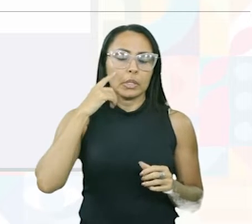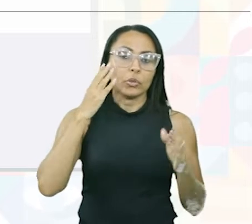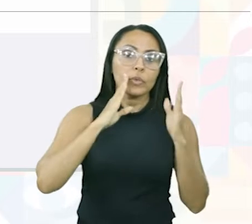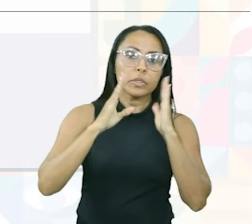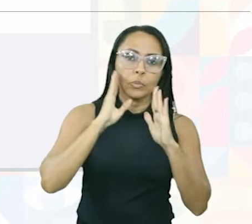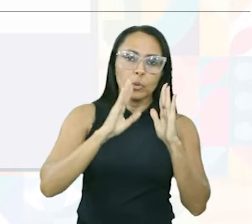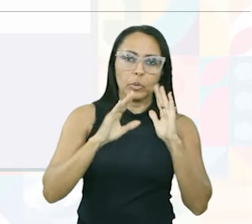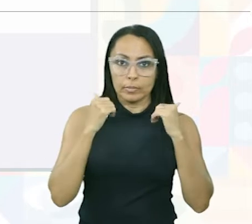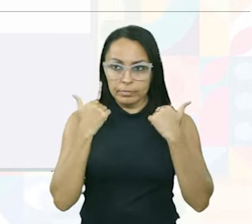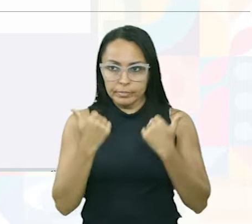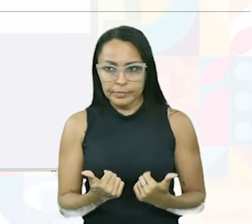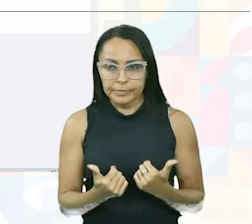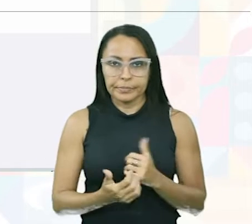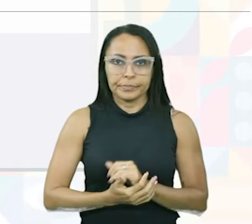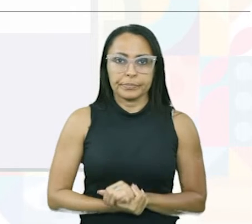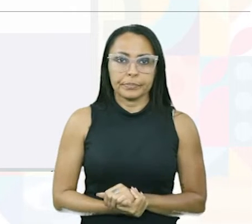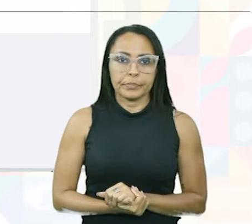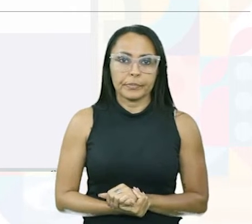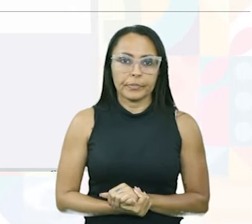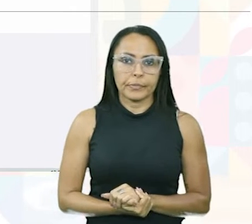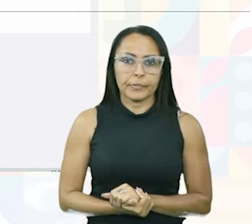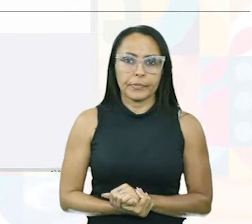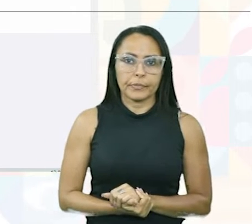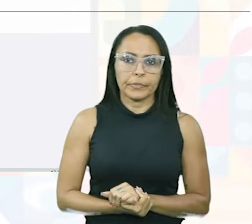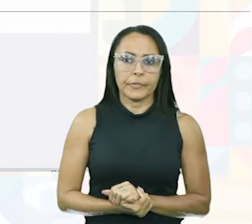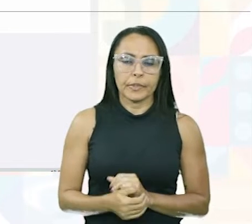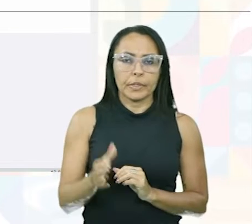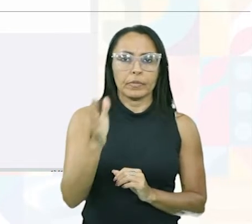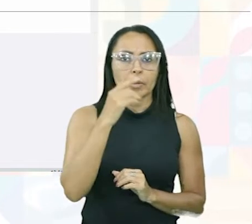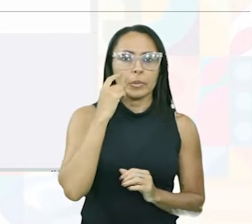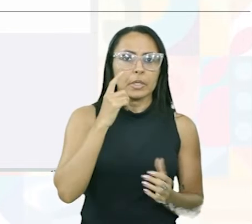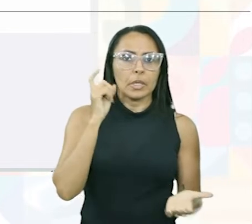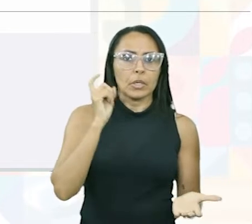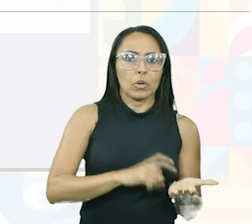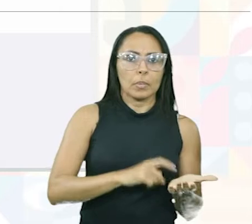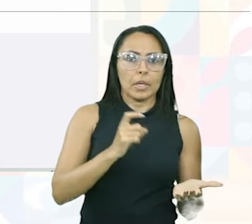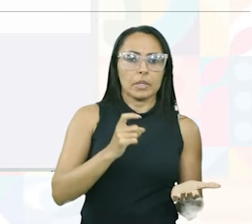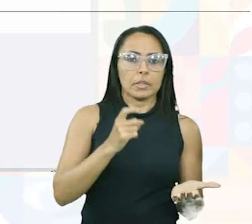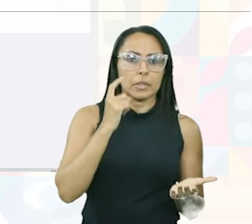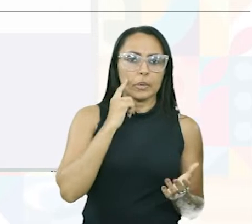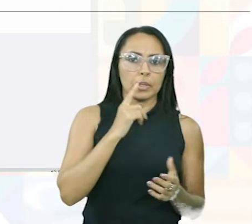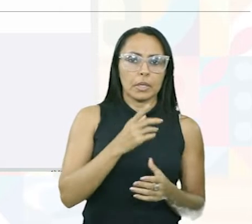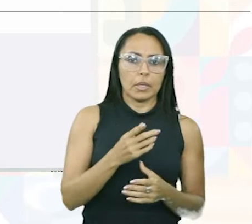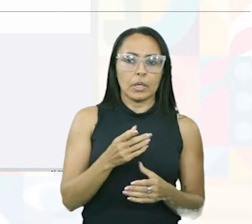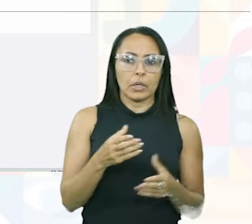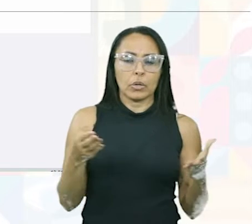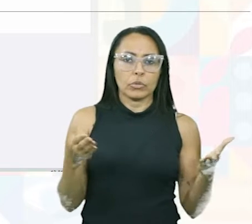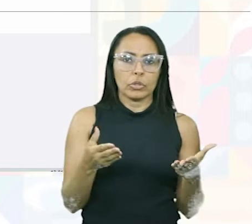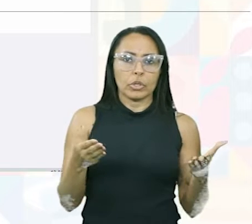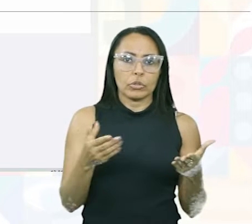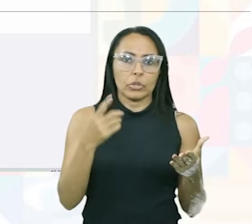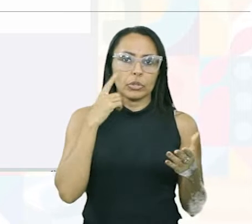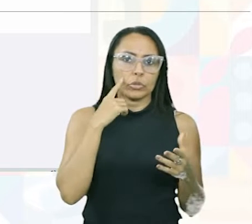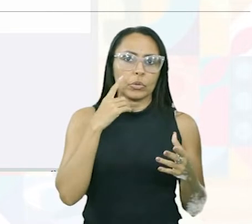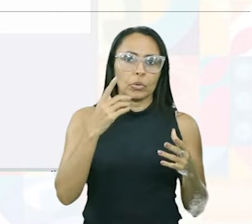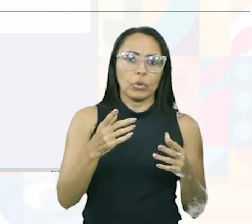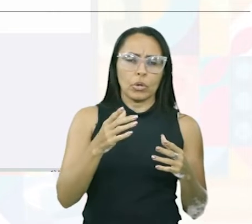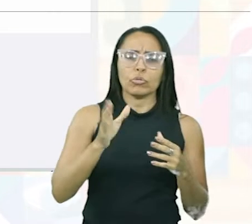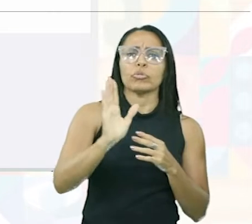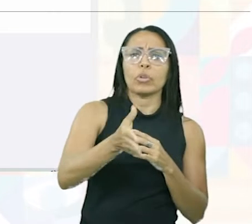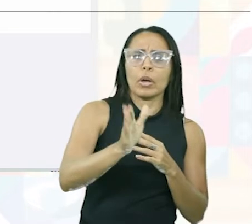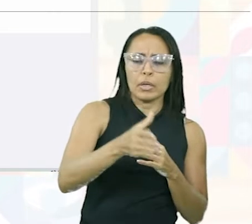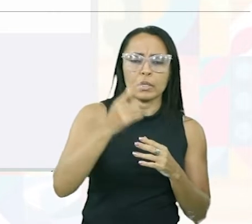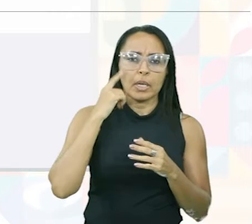Facebook, certo? Então, vamos aqui clicar em Comece a Modelar. No meu caso, eu já estou logada, então eu já